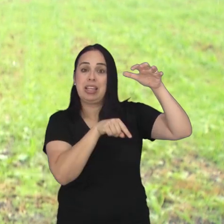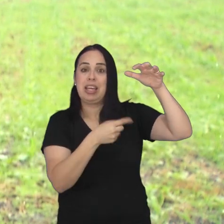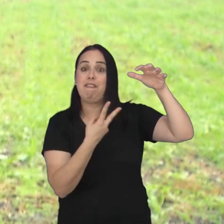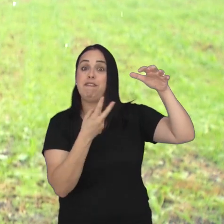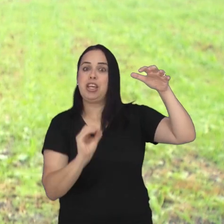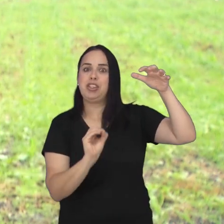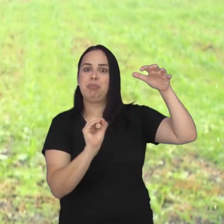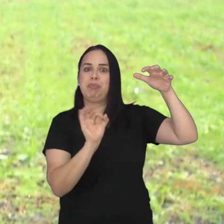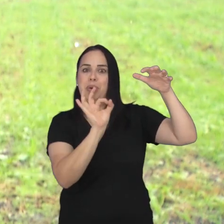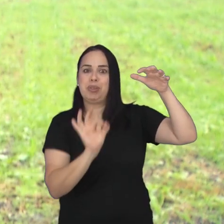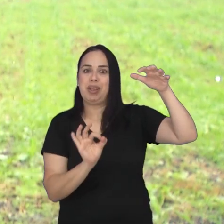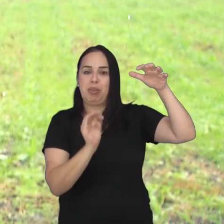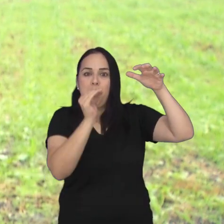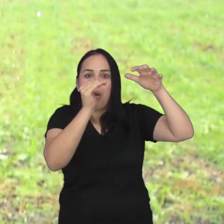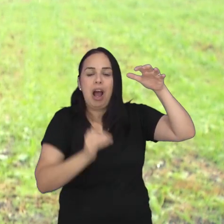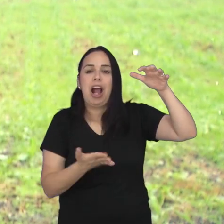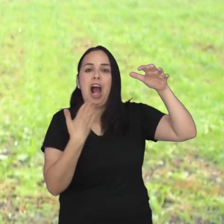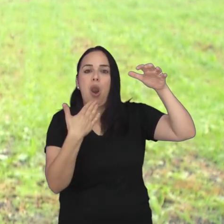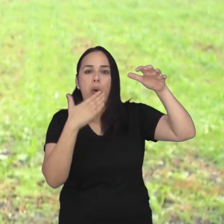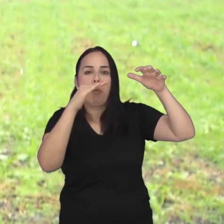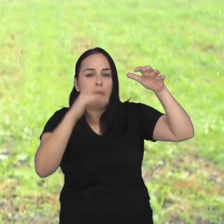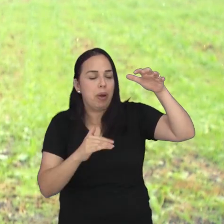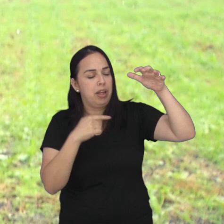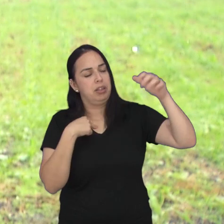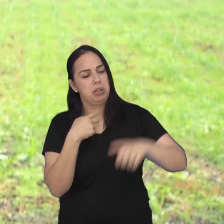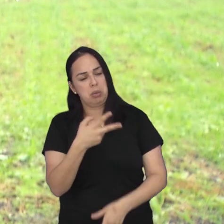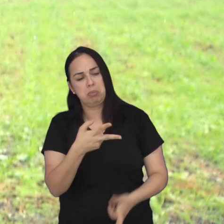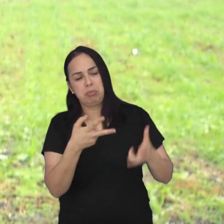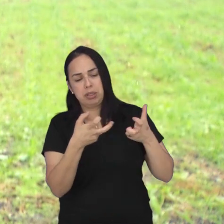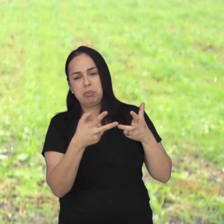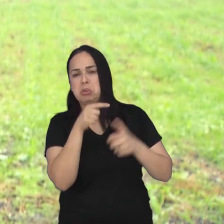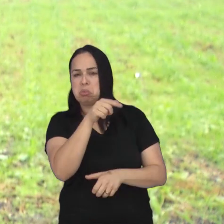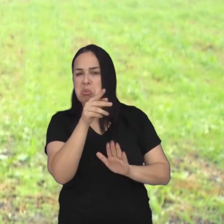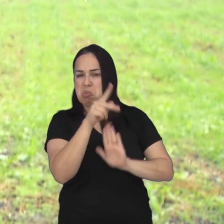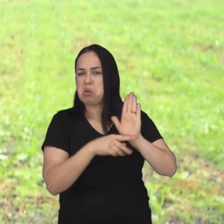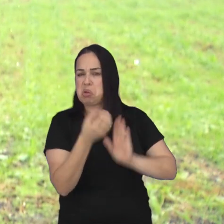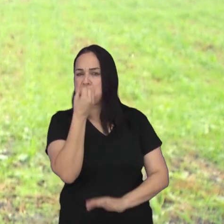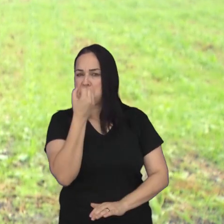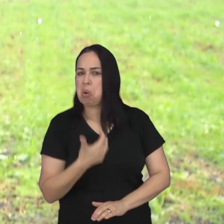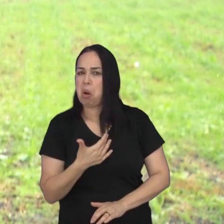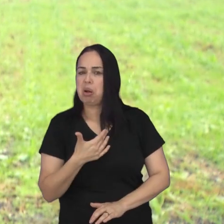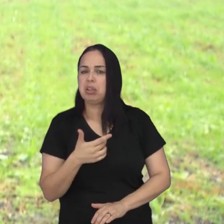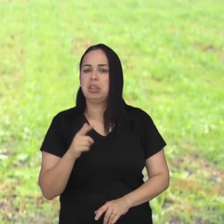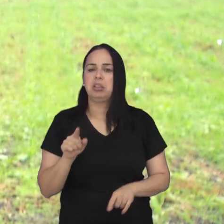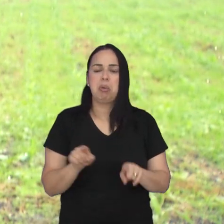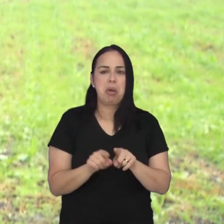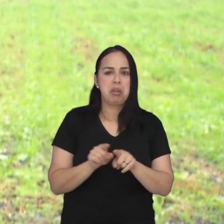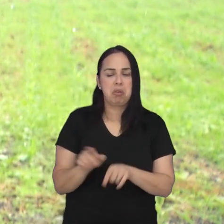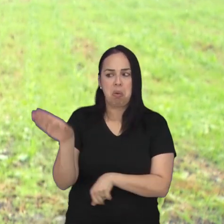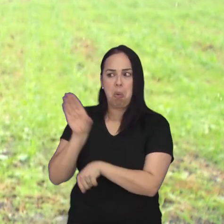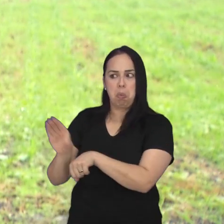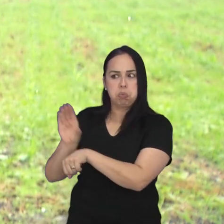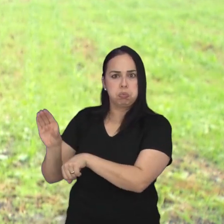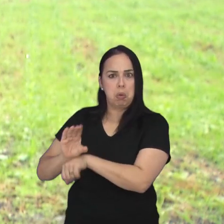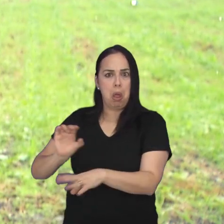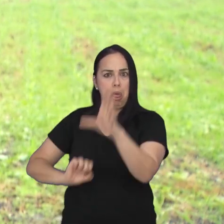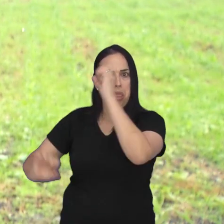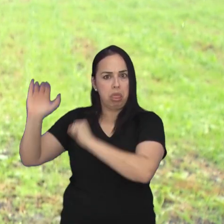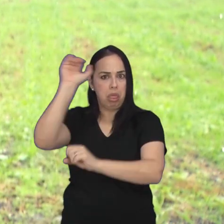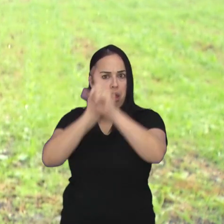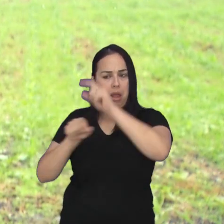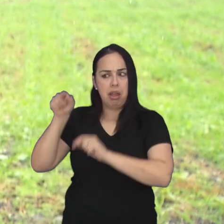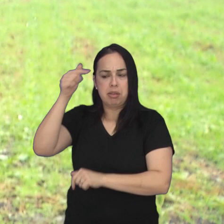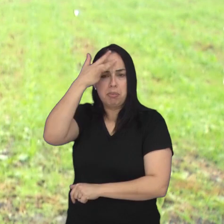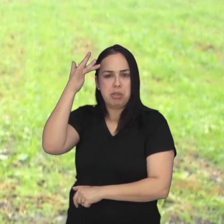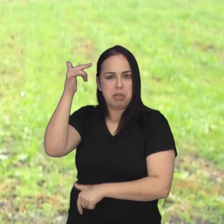20, 30% dessa onda de calor. E a gente está de olho aí nesse projeto, e inclusive a gente está fazendo aí uns cursos aí com o